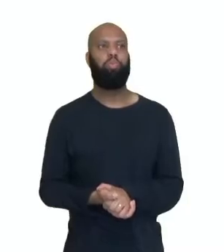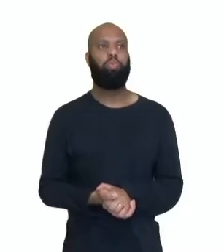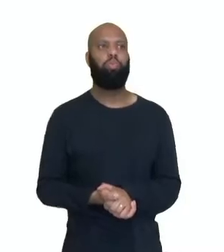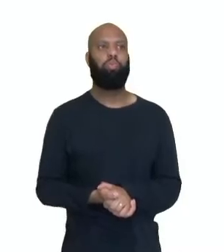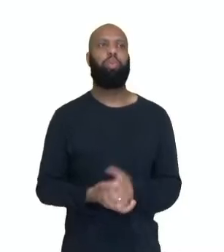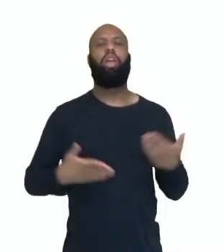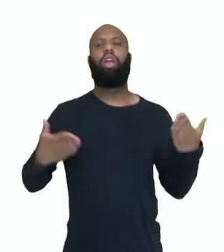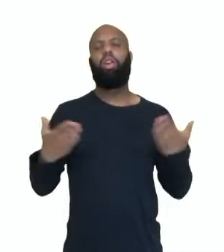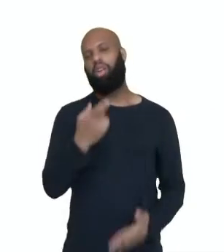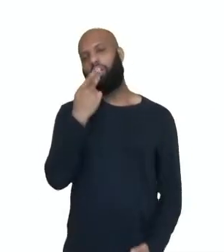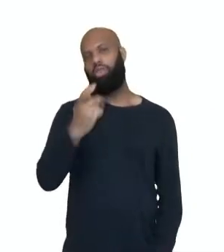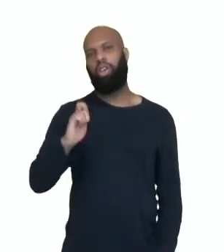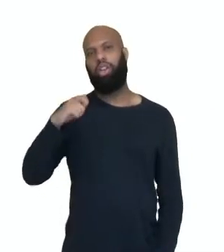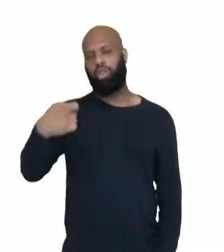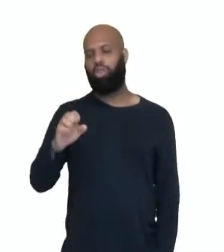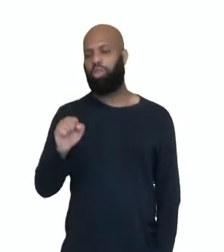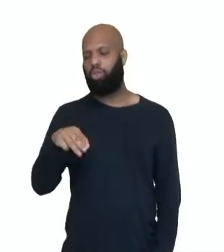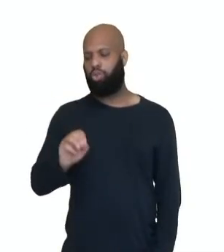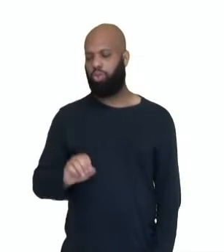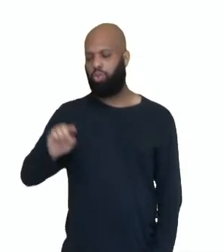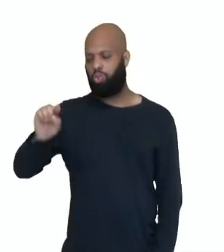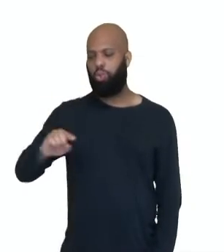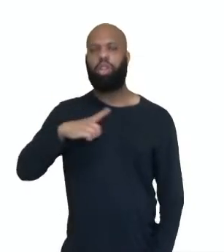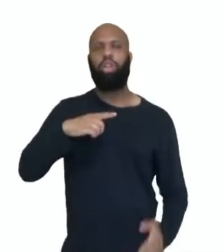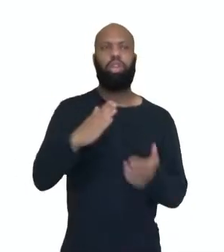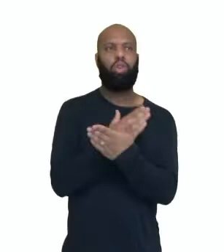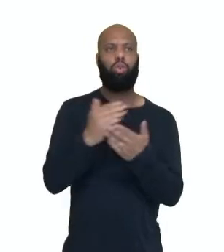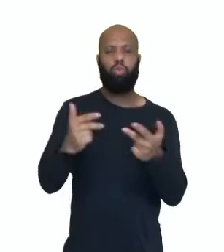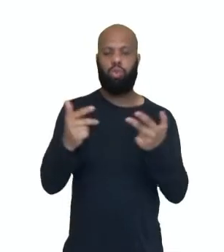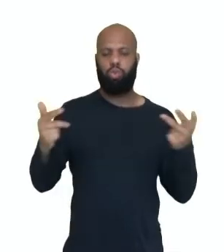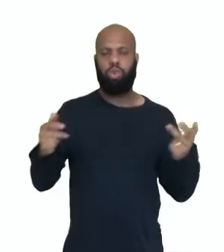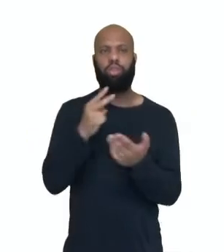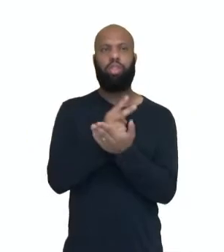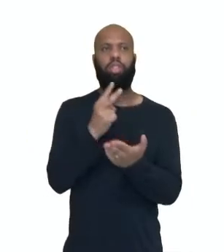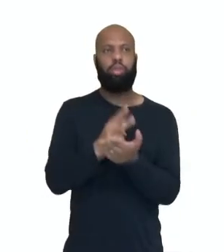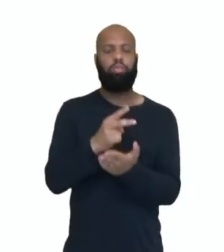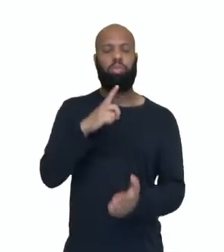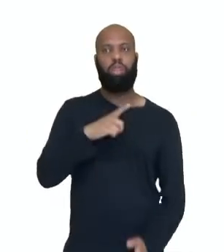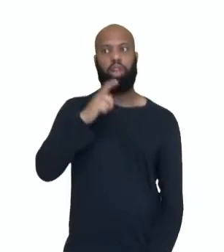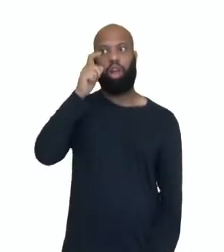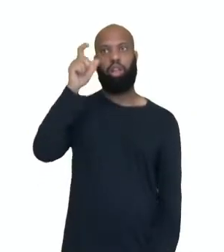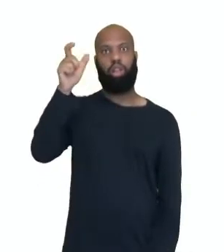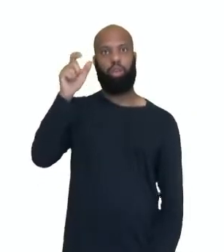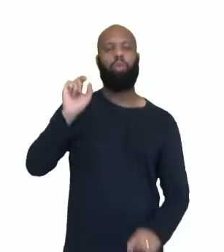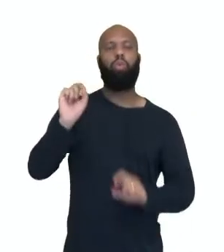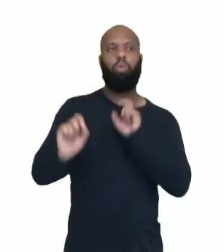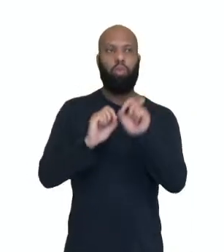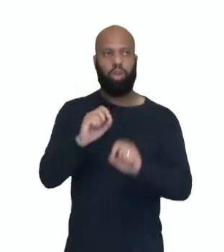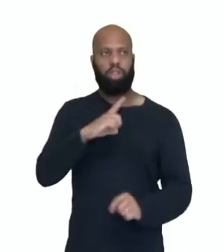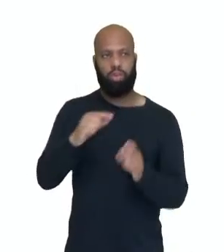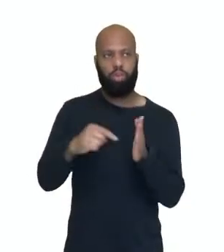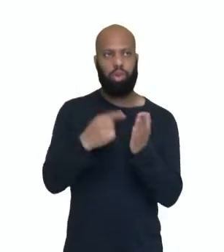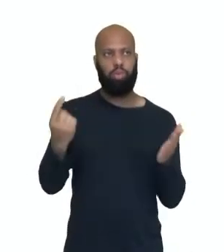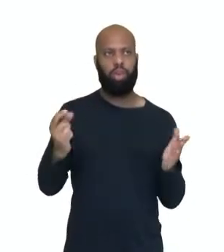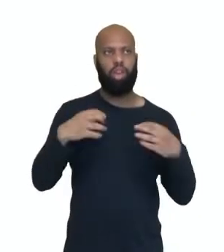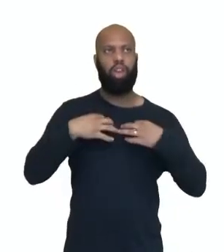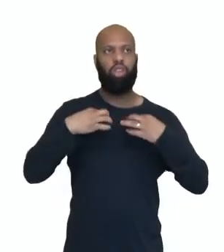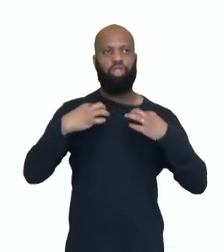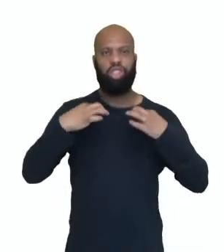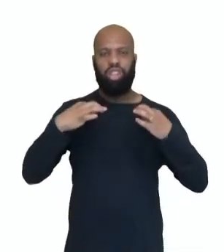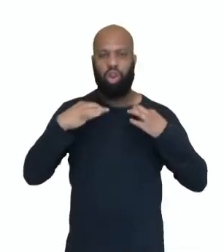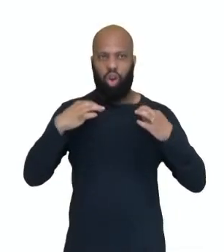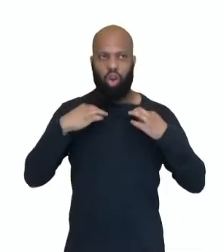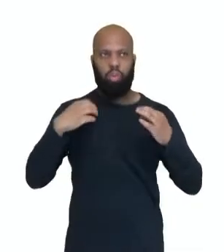Quando nós falamos no sumô, então nós temos algumas questões que sempre chamam bastante atenção. Uma das primeiras coisas é a vestimenta